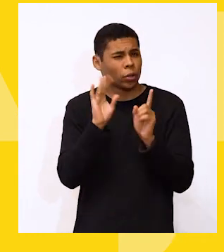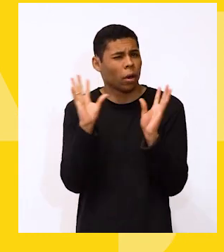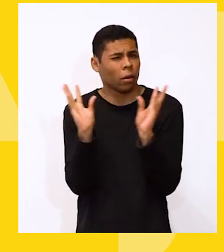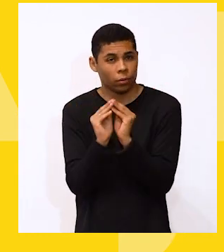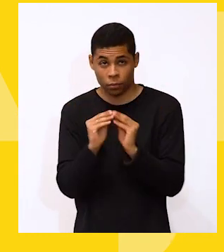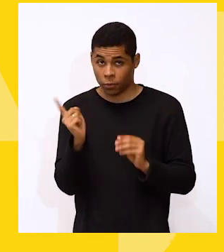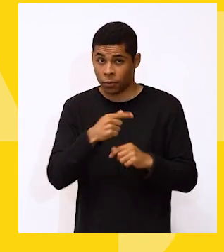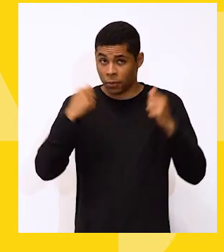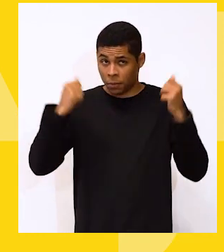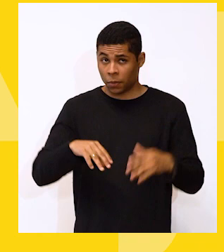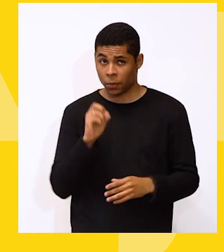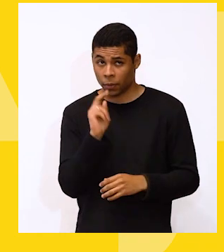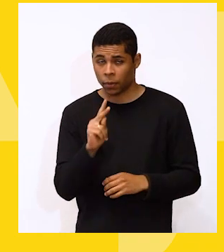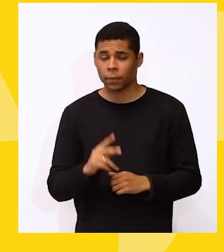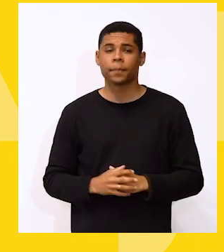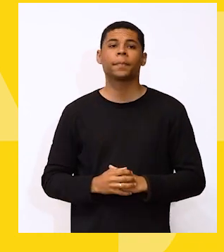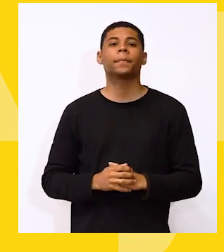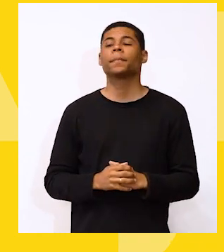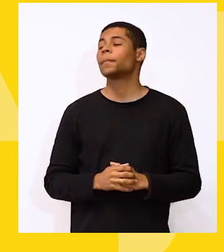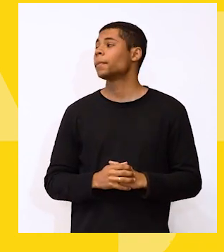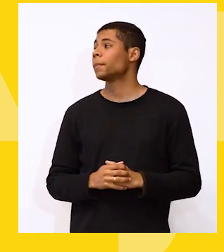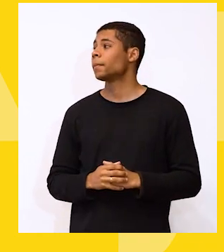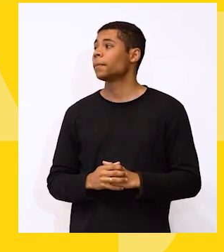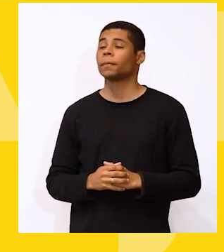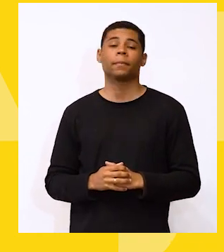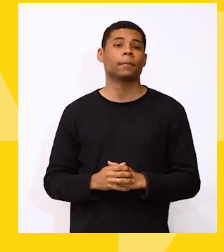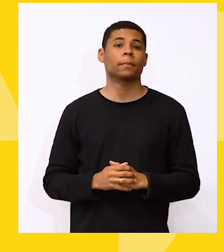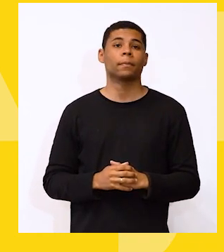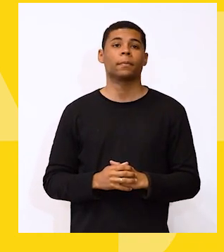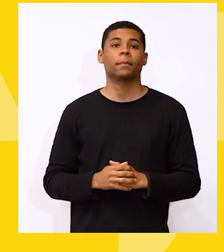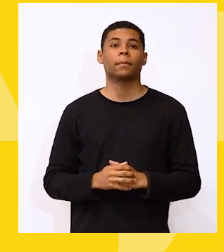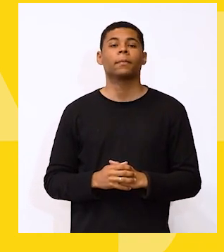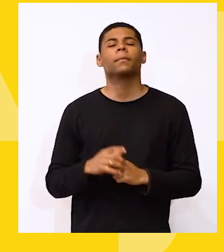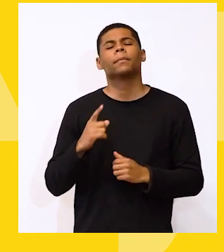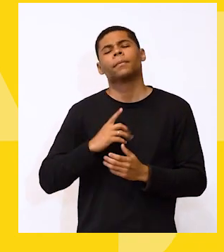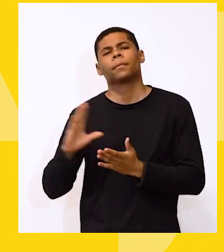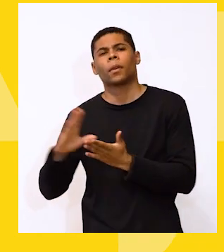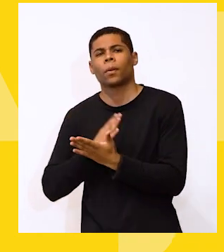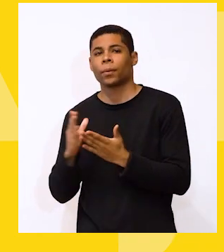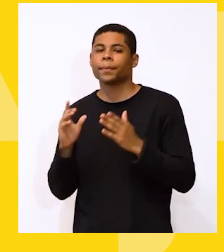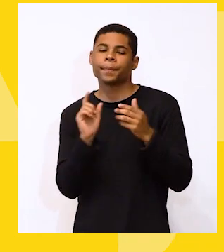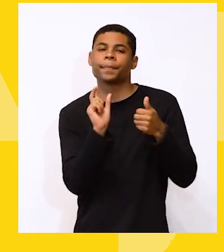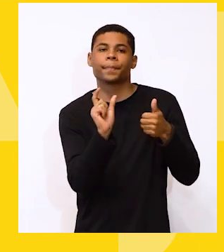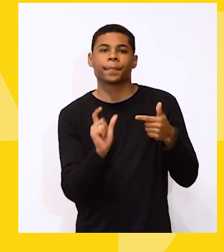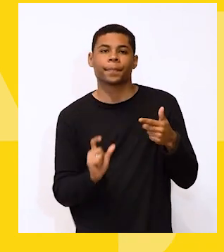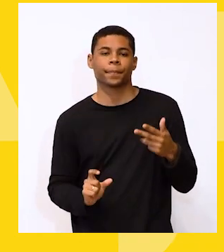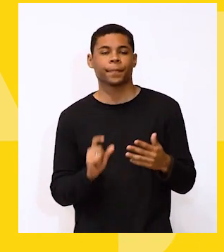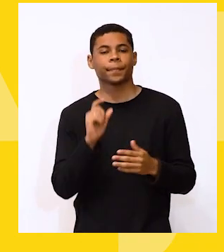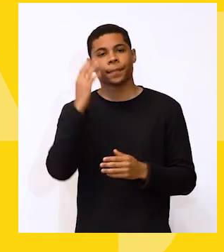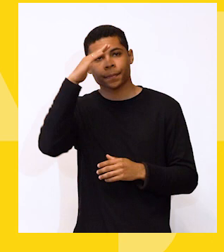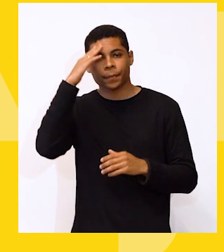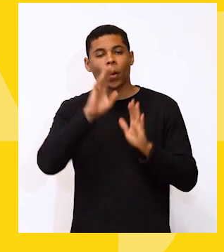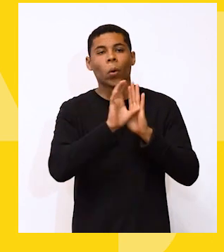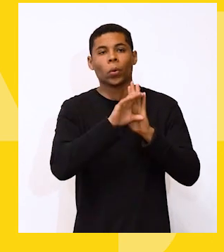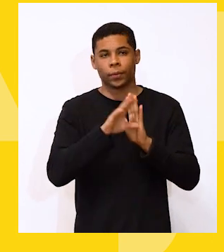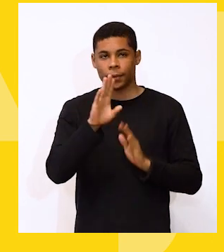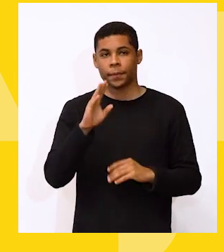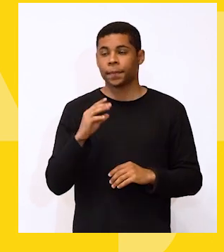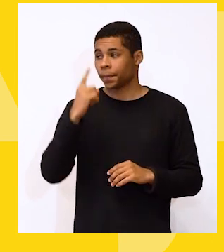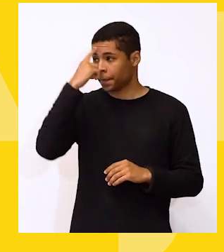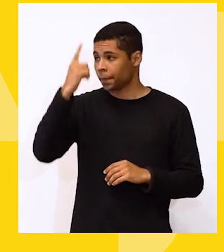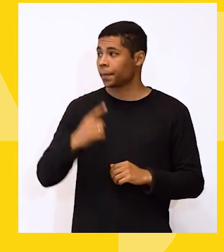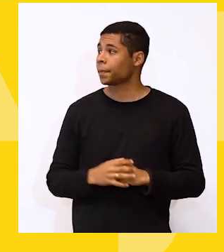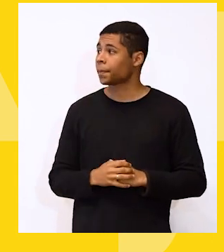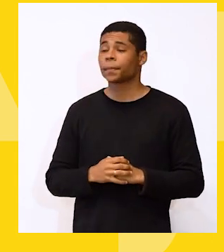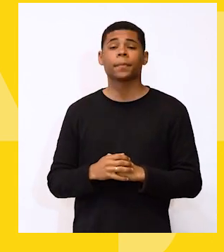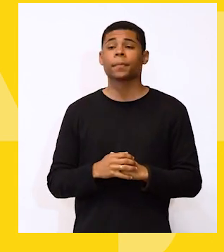um resumo aqui do que nós estamos tentando fazer dentro desse programa alguns conceitos rapidamente né como é que a gente define ações são os